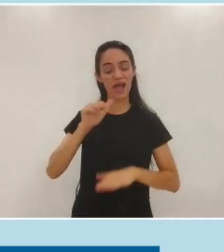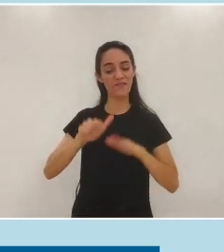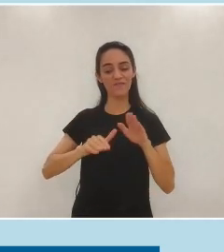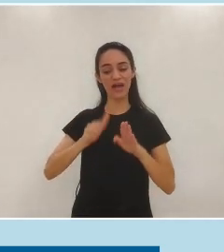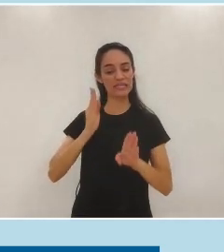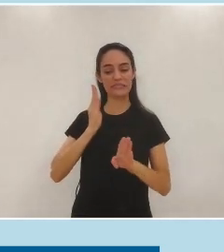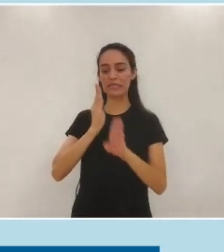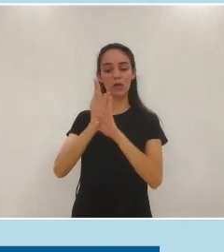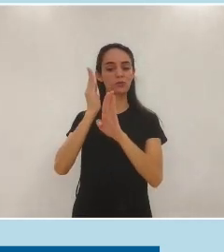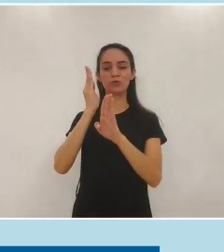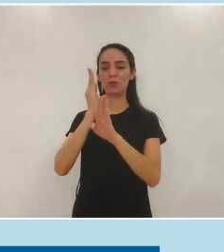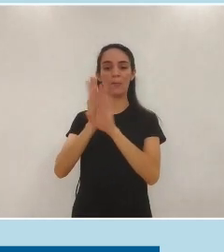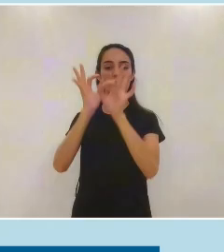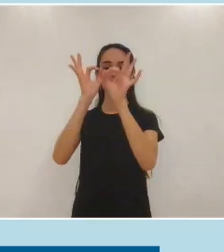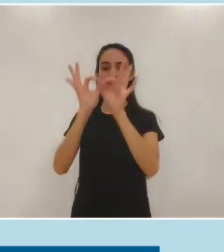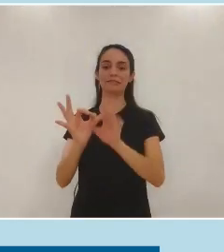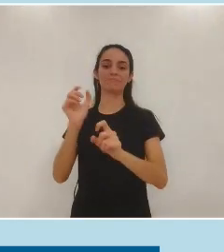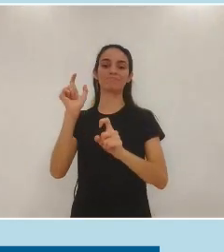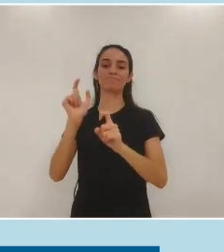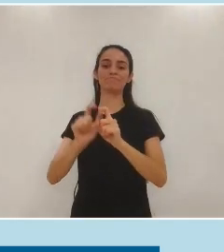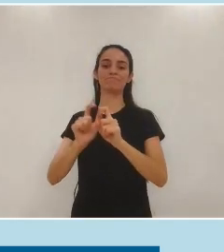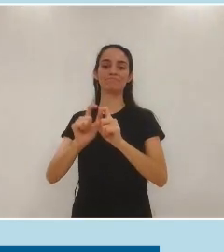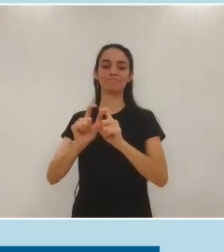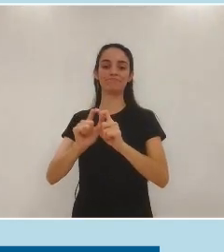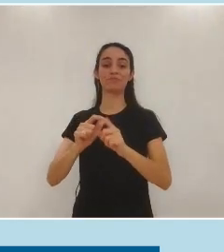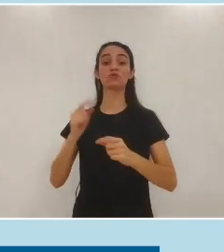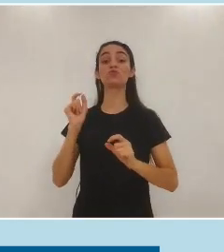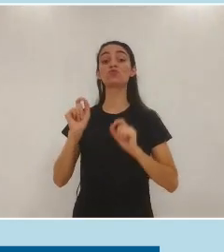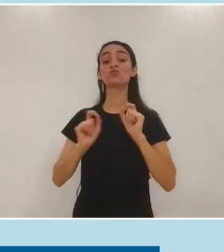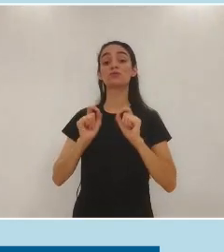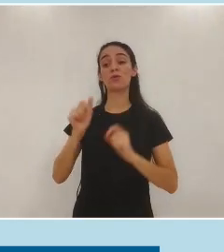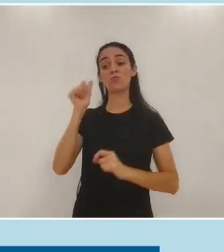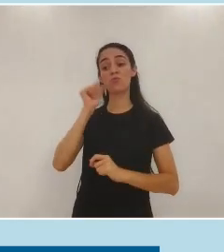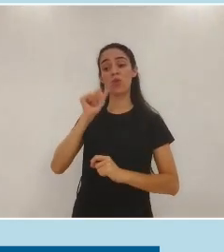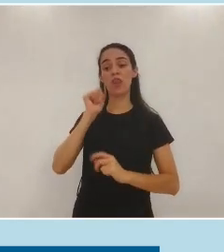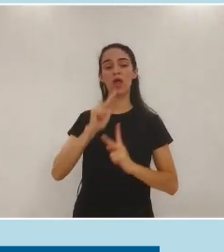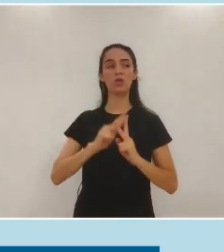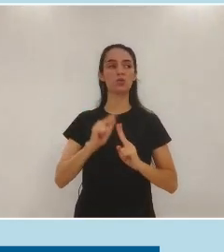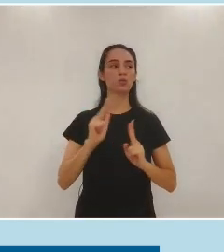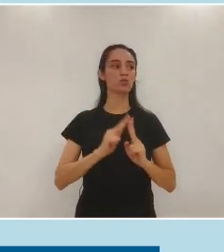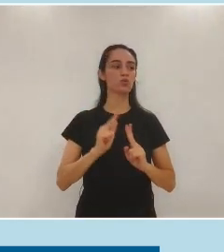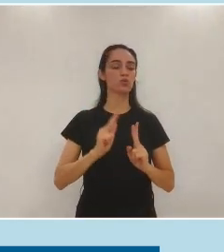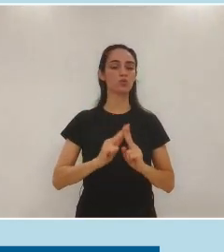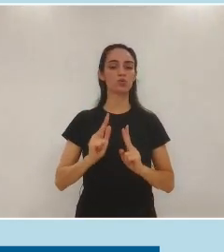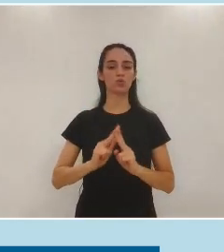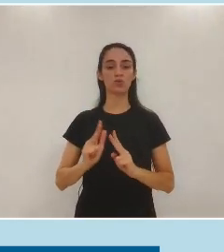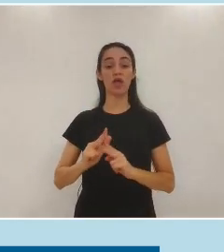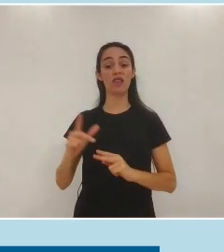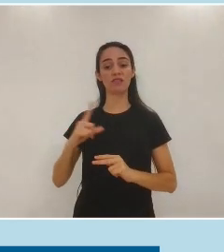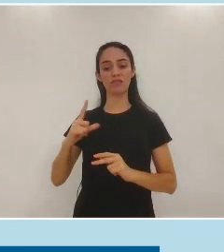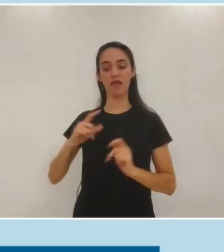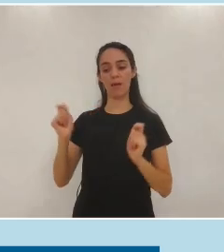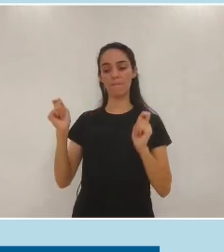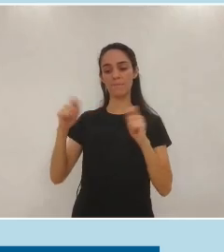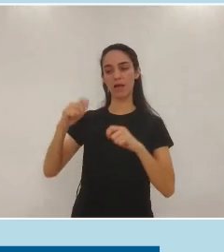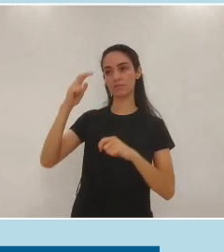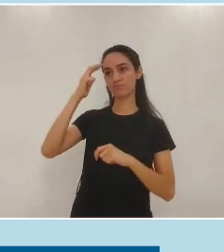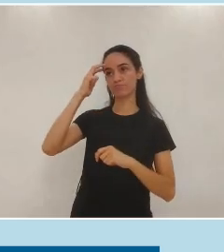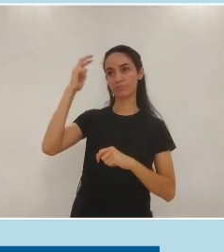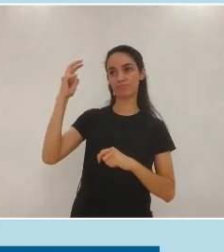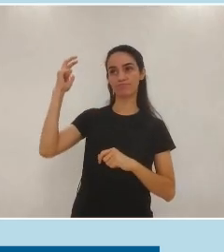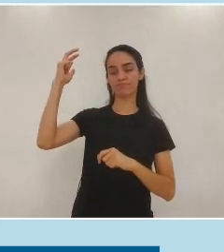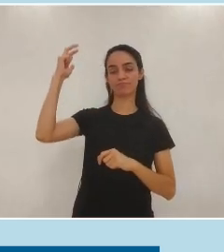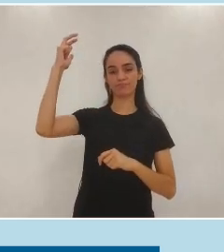vezes porque a mulher ela mascara e ela tem uma alta capacidade intelectual.